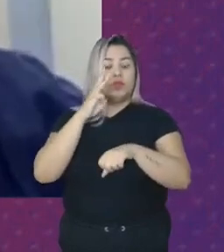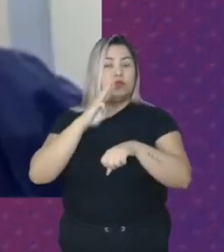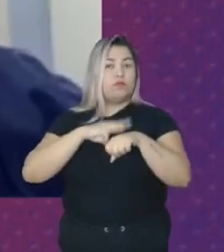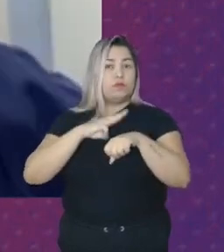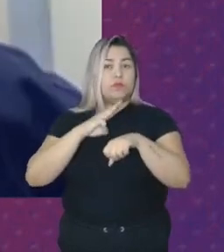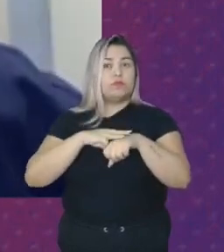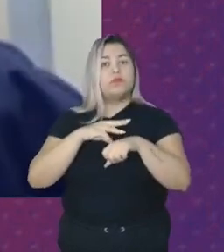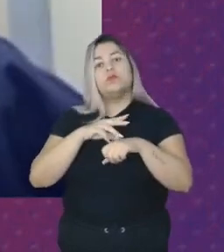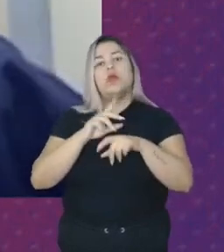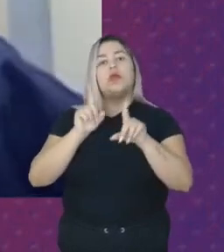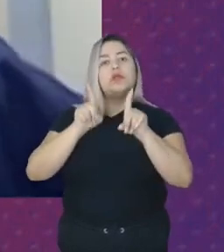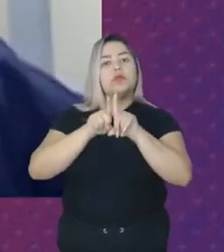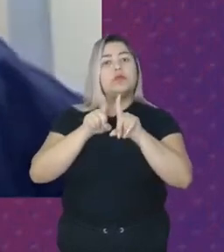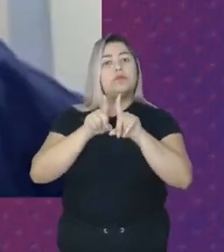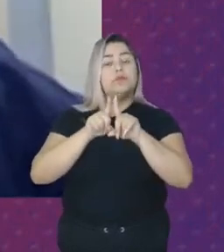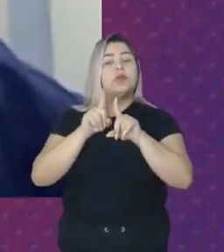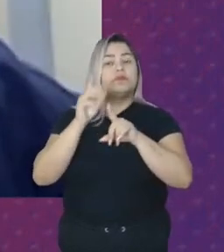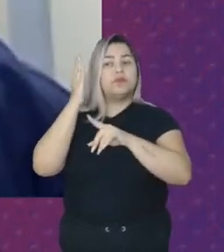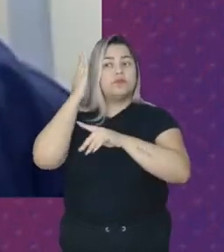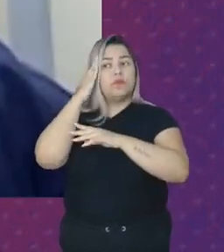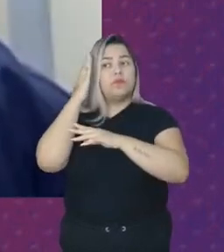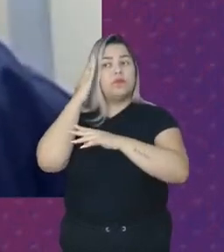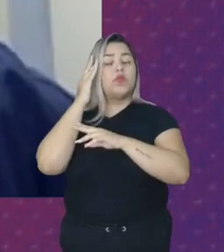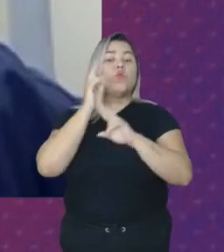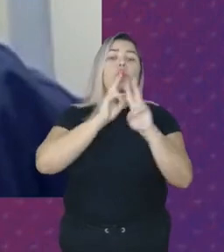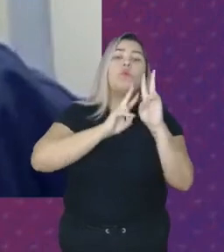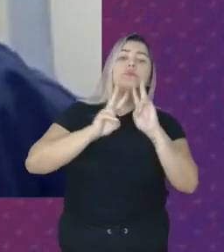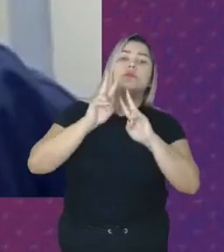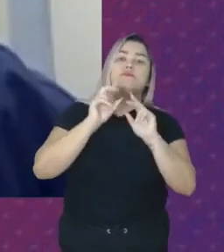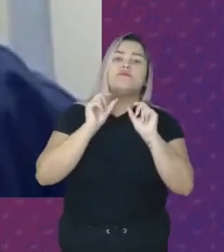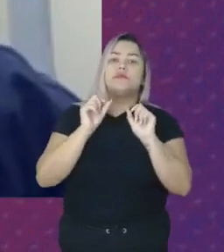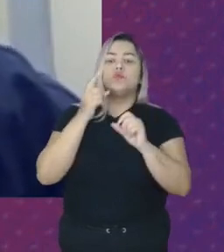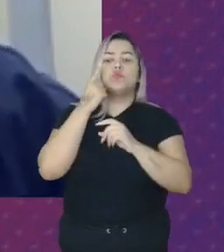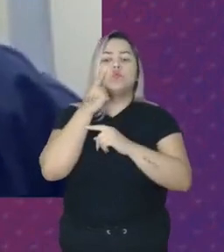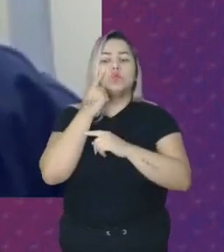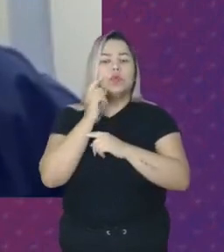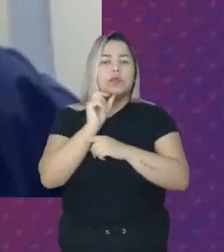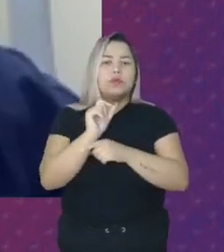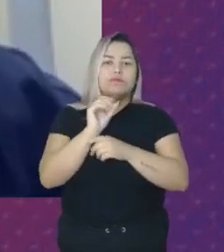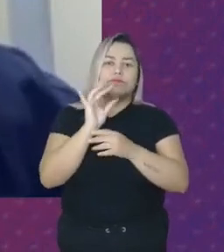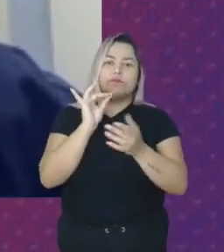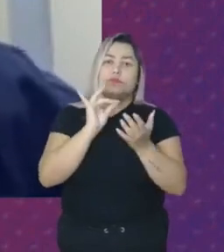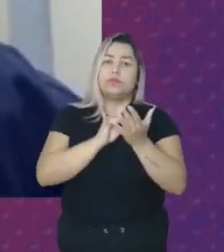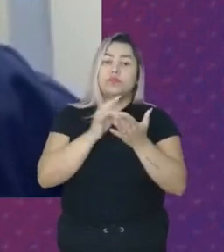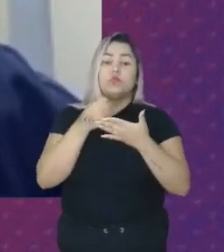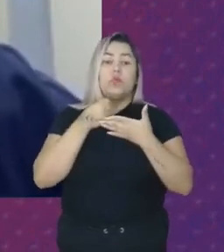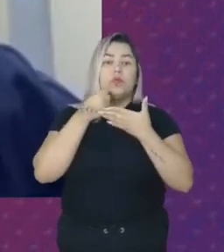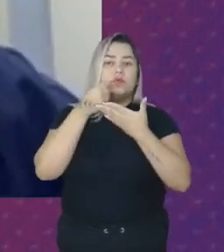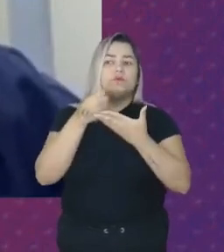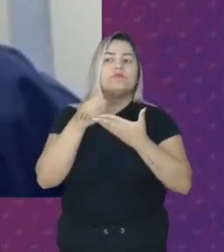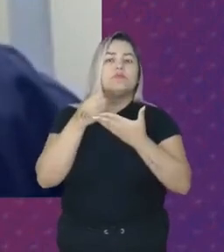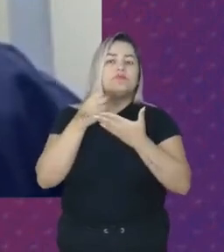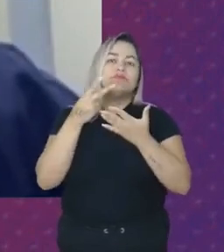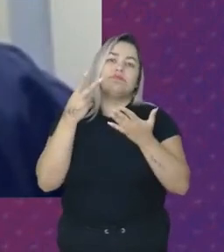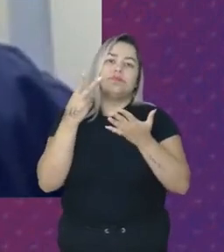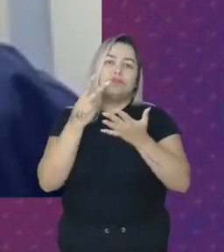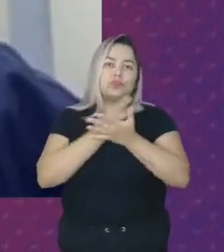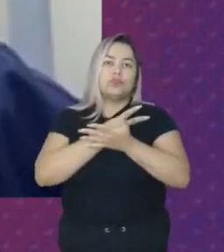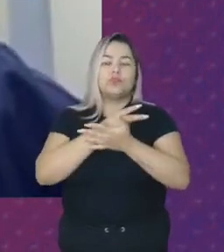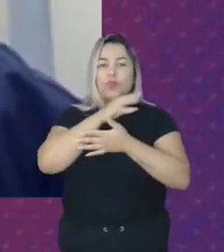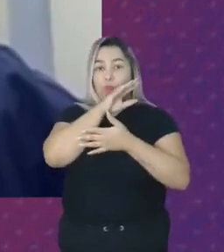de química, e o que a gente está observando é, na verdade, uma oferta prejudicial a um